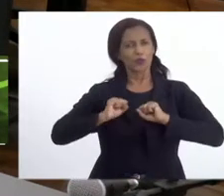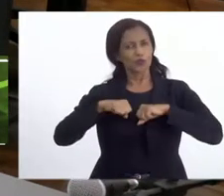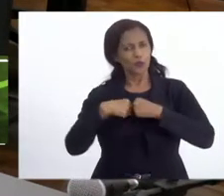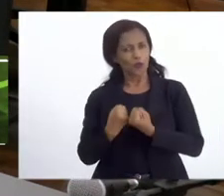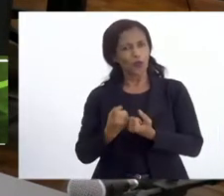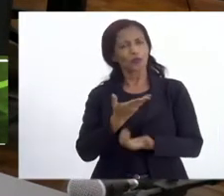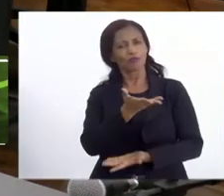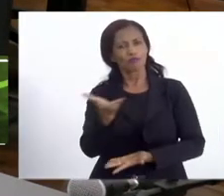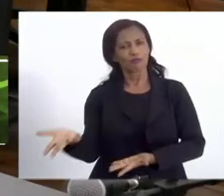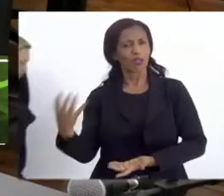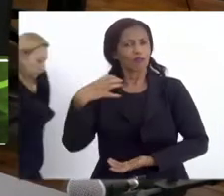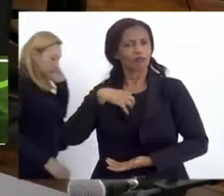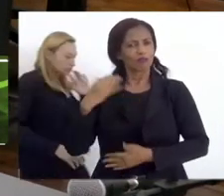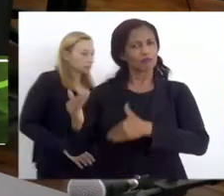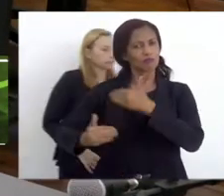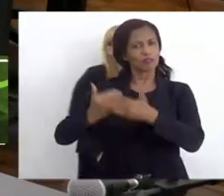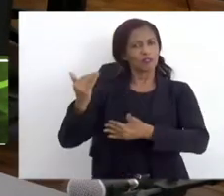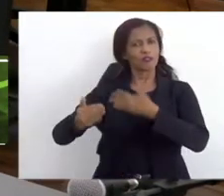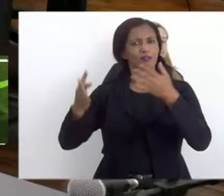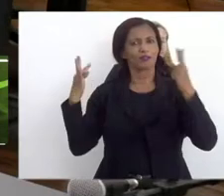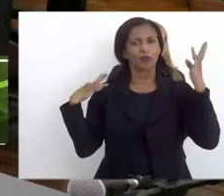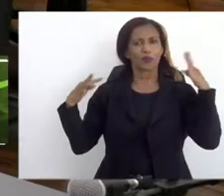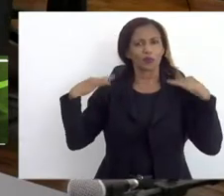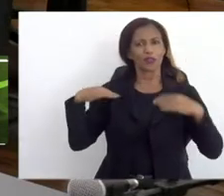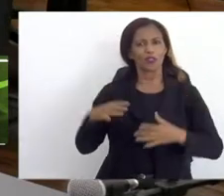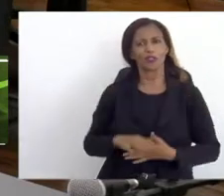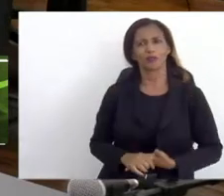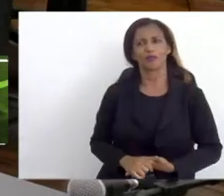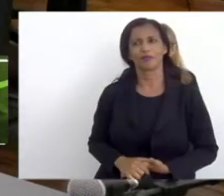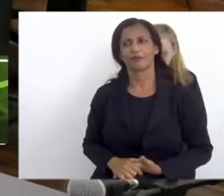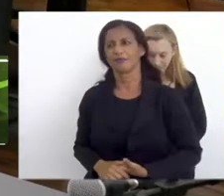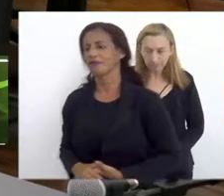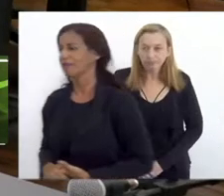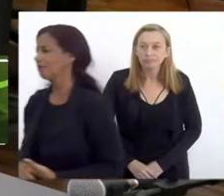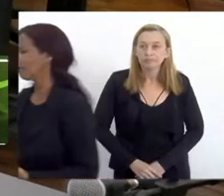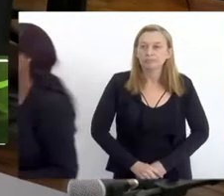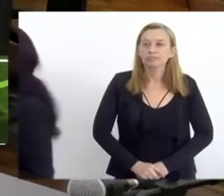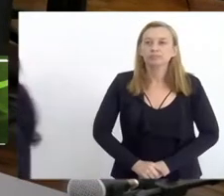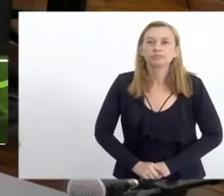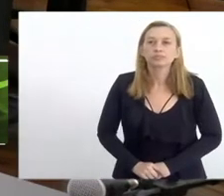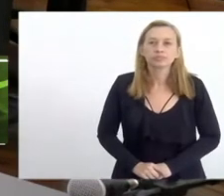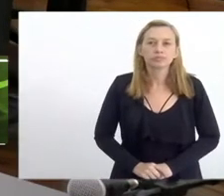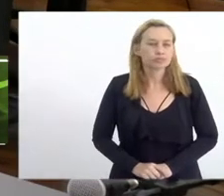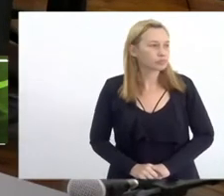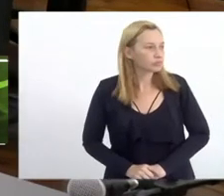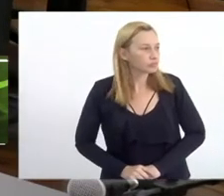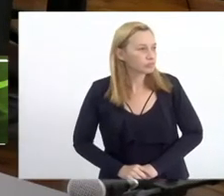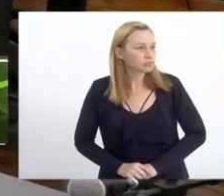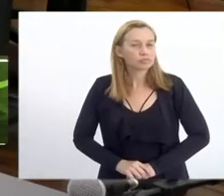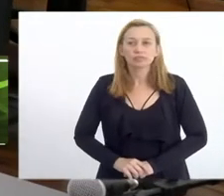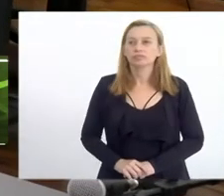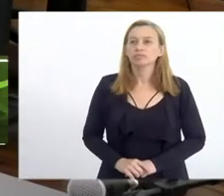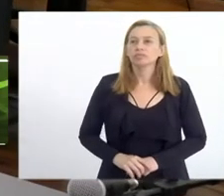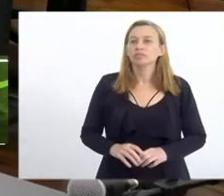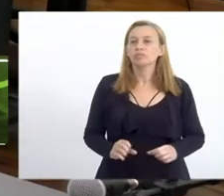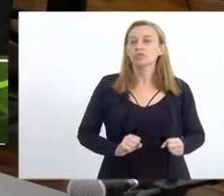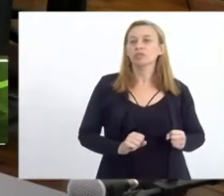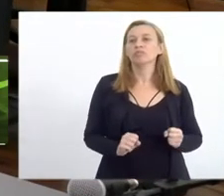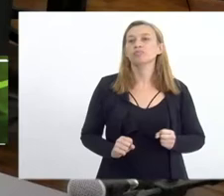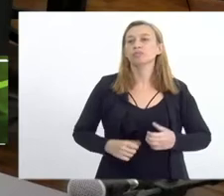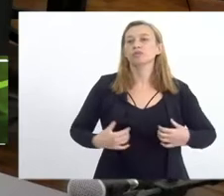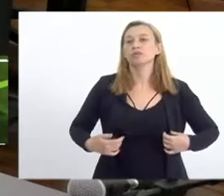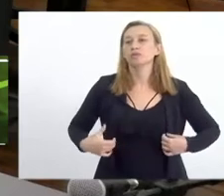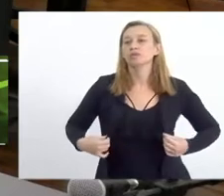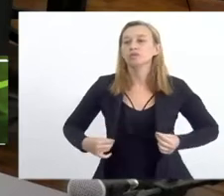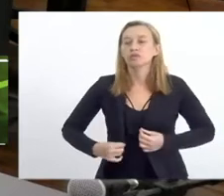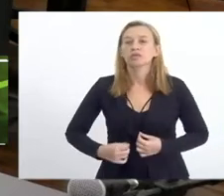vocês no sentido de desenvolver o turismo de janeiro. Conhecer melhor o nosso aeroporto, todas as nossas potencialidades, a potencialidade